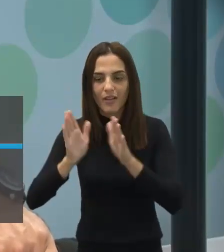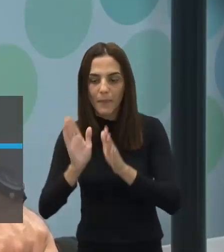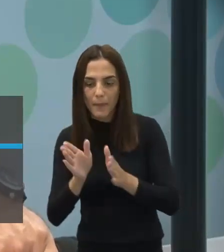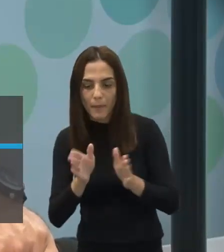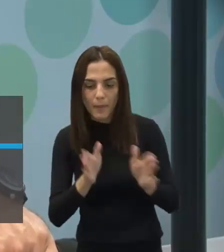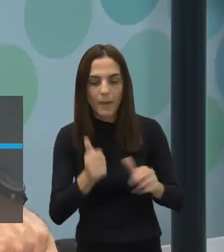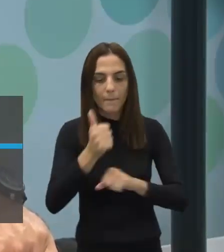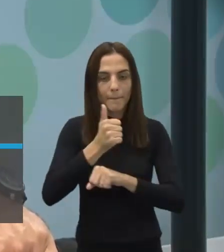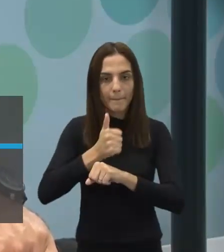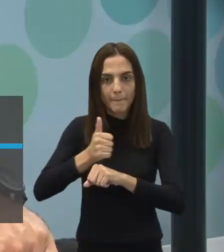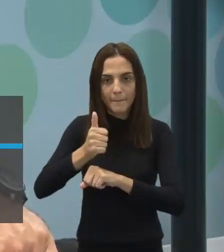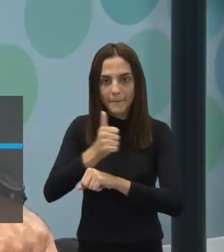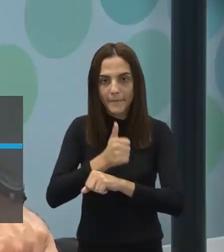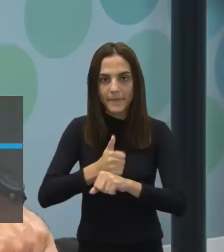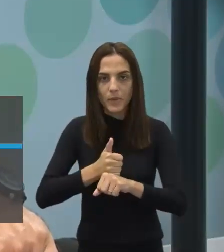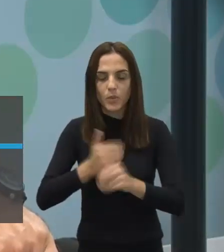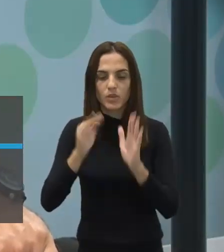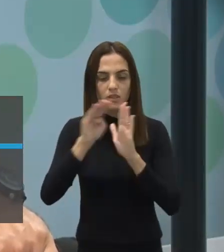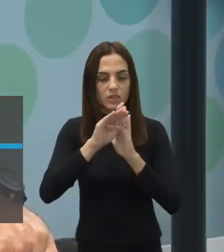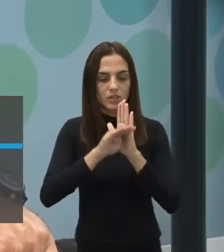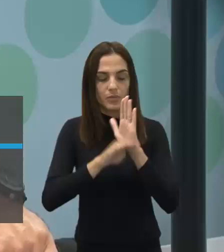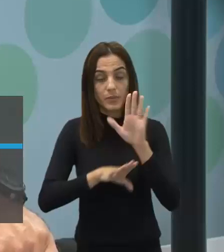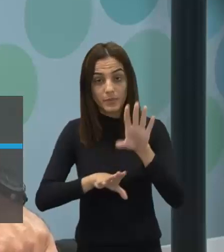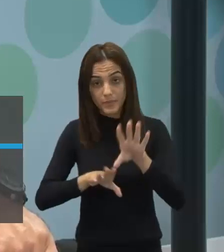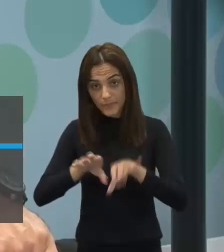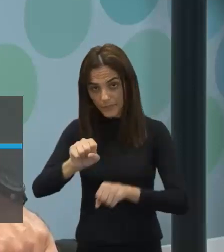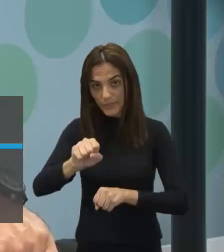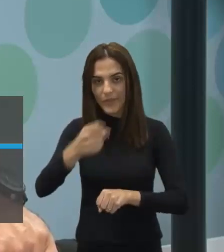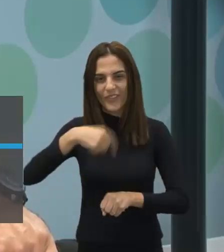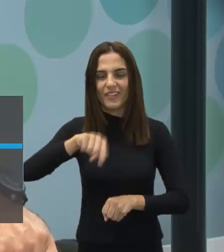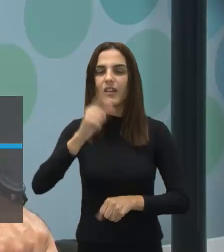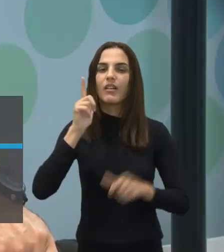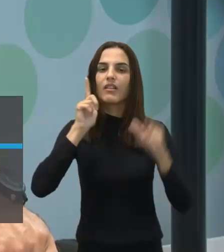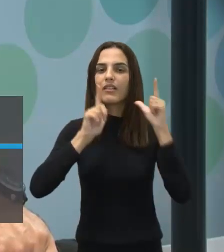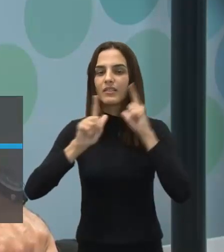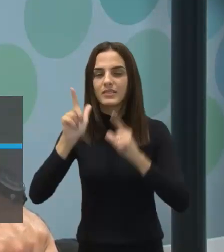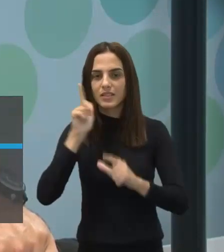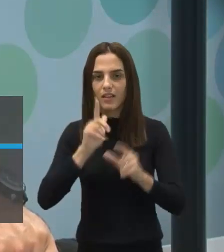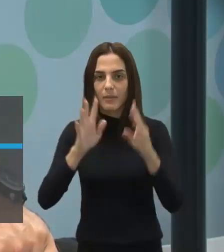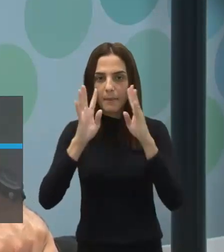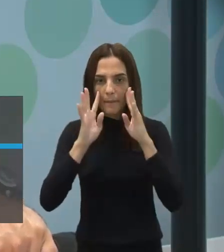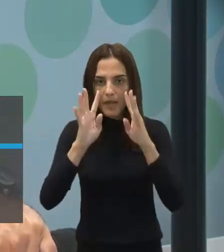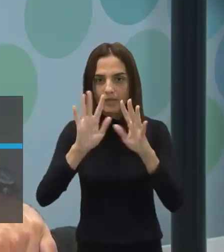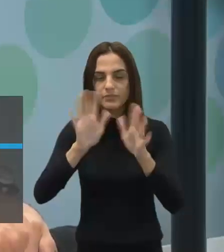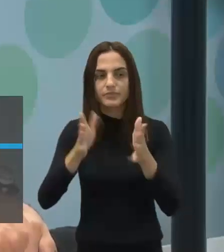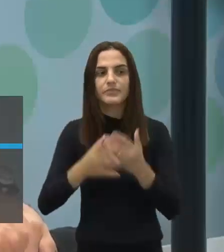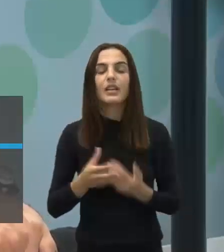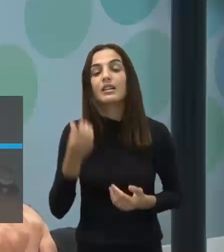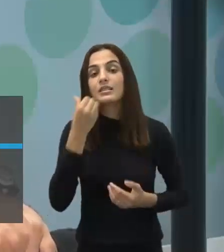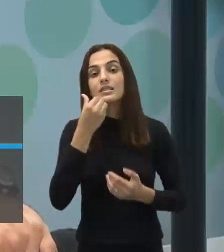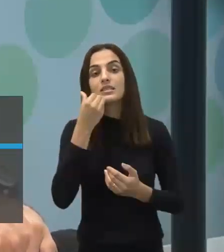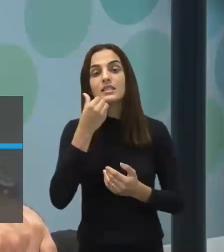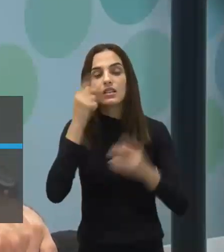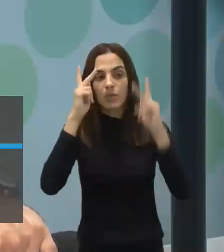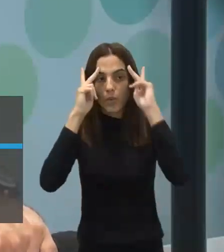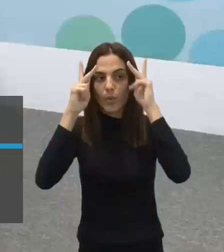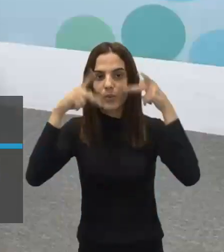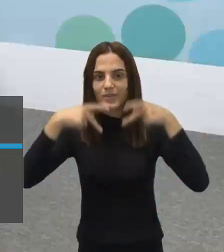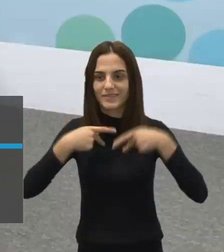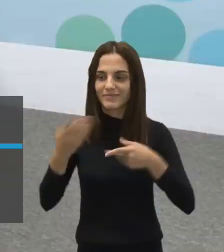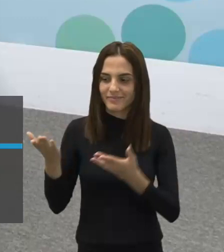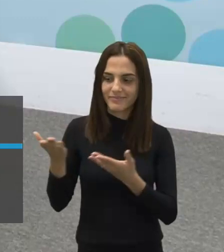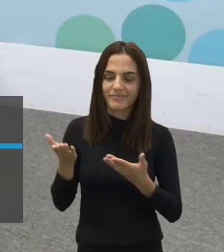área dos itinerários formativos. Então, a gente já consegue focar um pouco mais. Em ciências humanas, vou deixar aqui para o